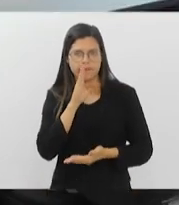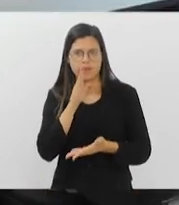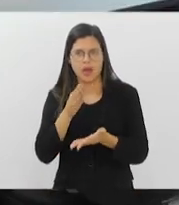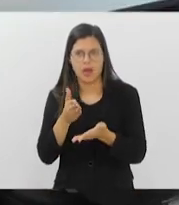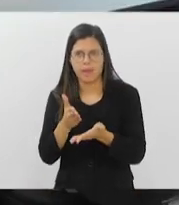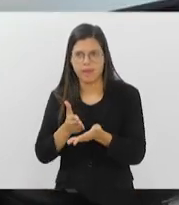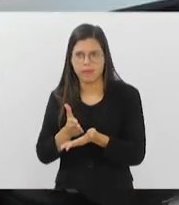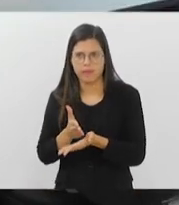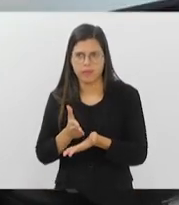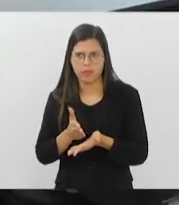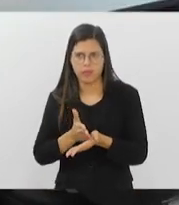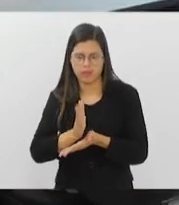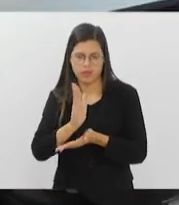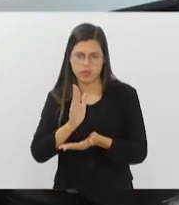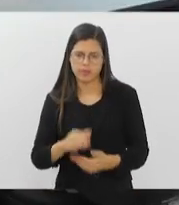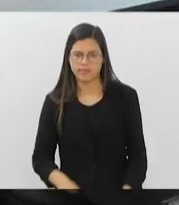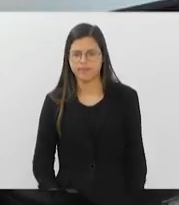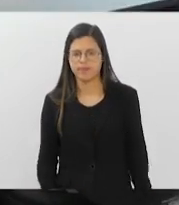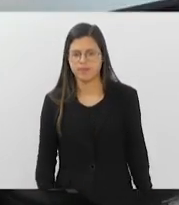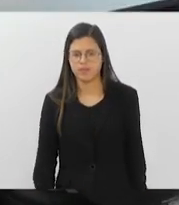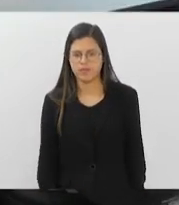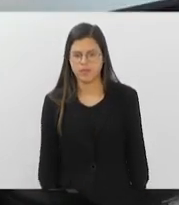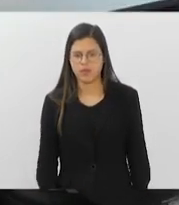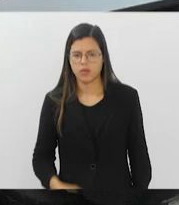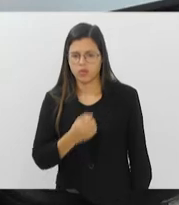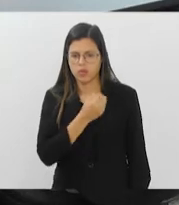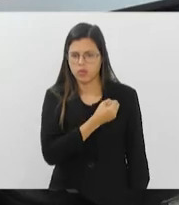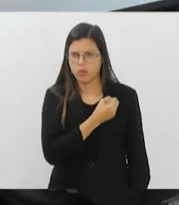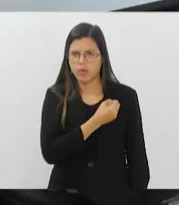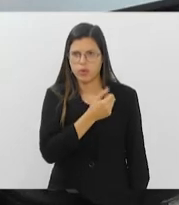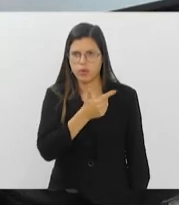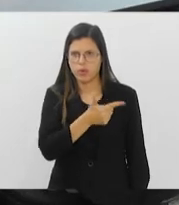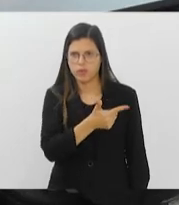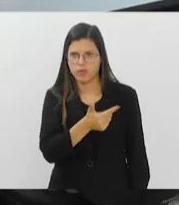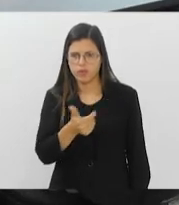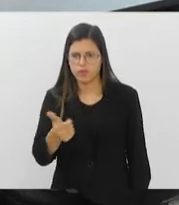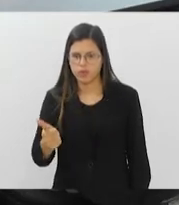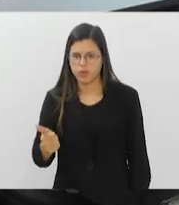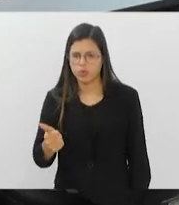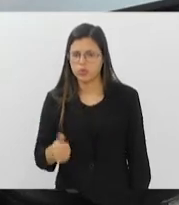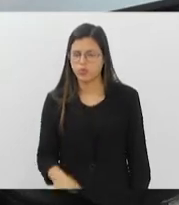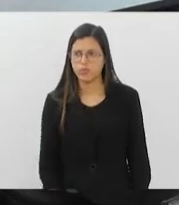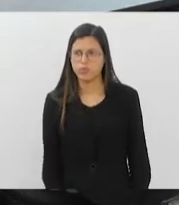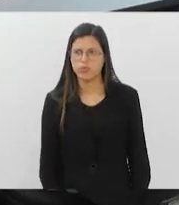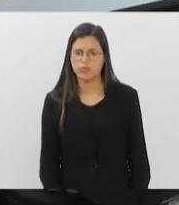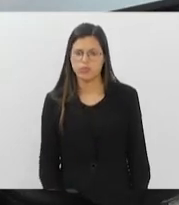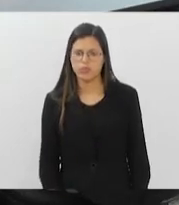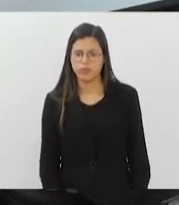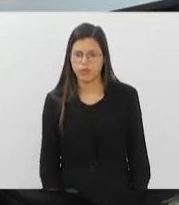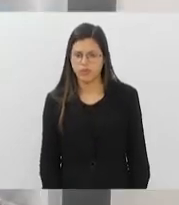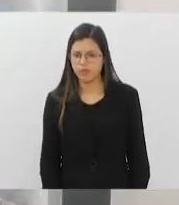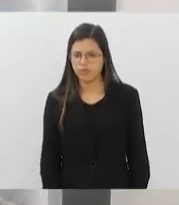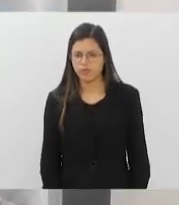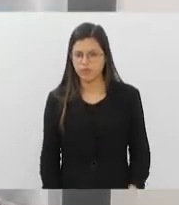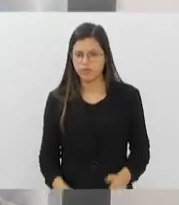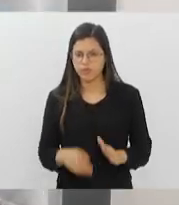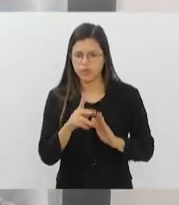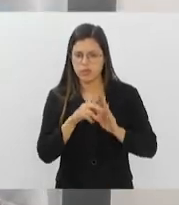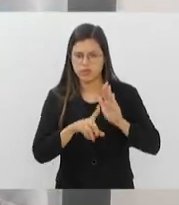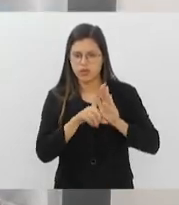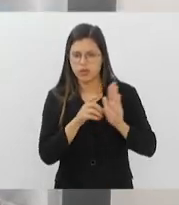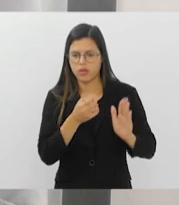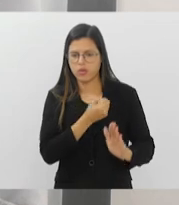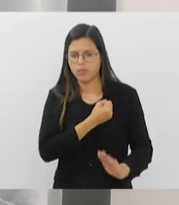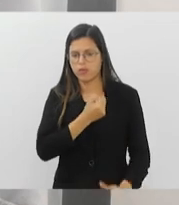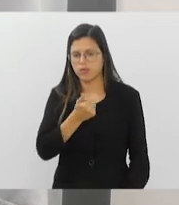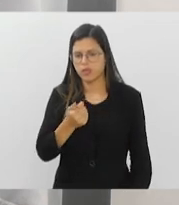estão. Aprovado. Passo, então, ao 21 da pauta. Projeto de